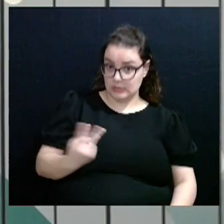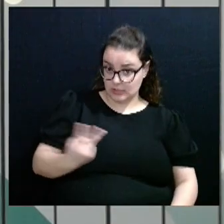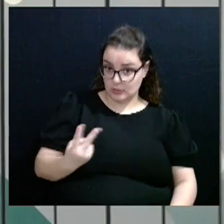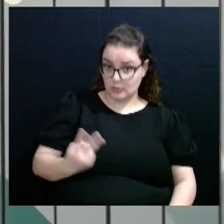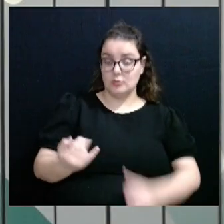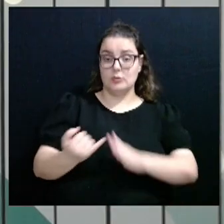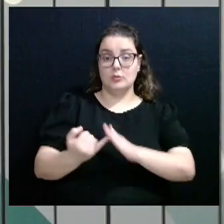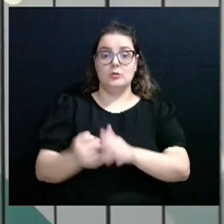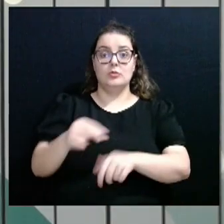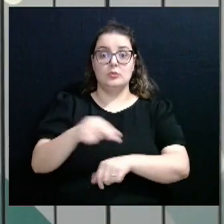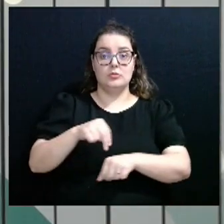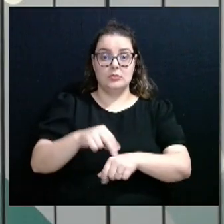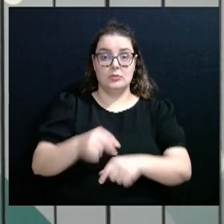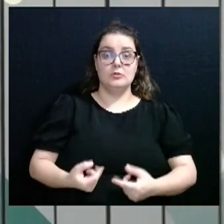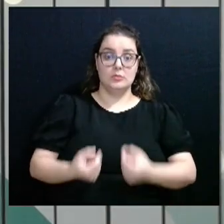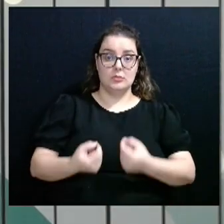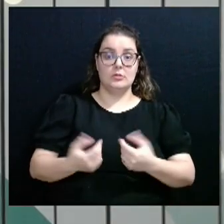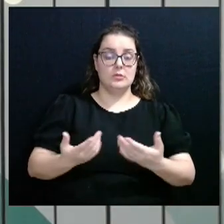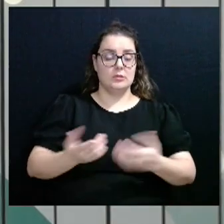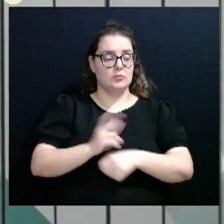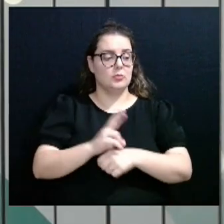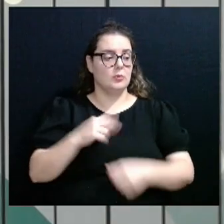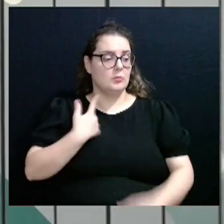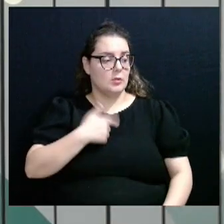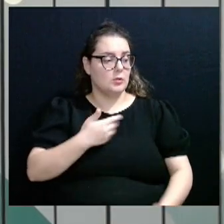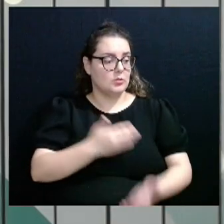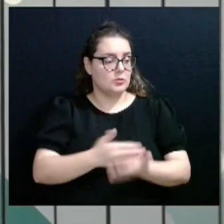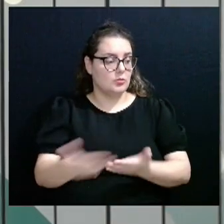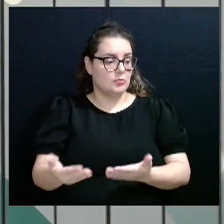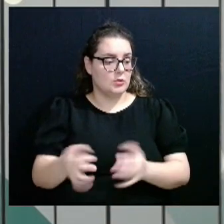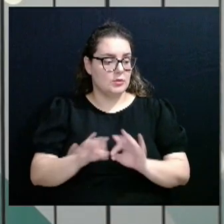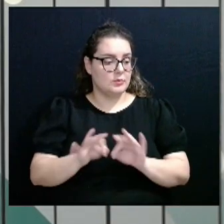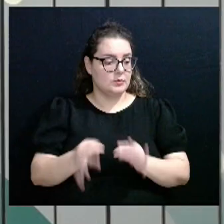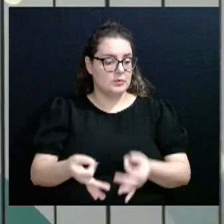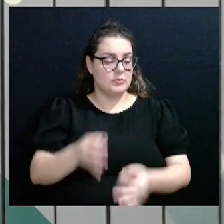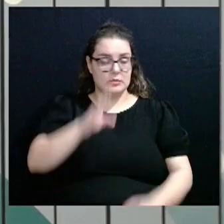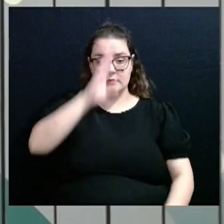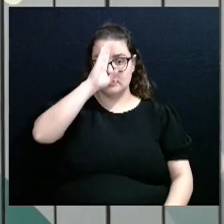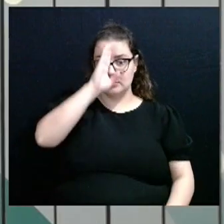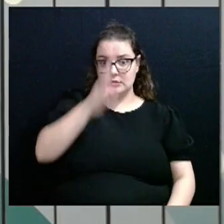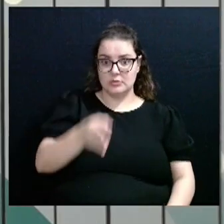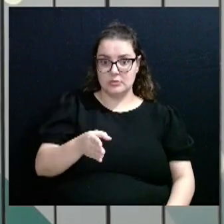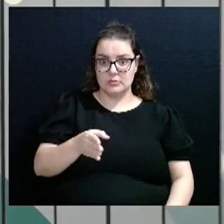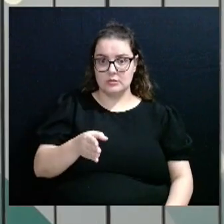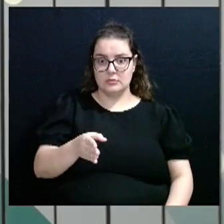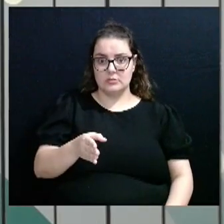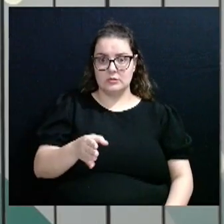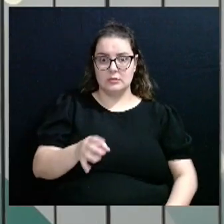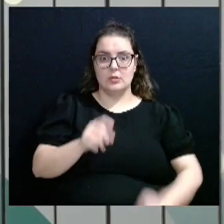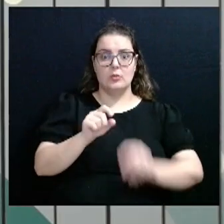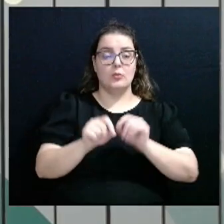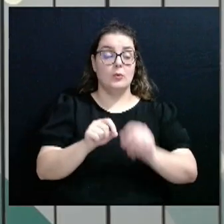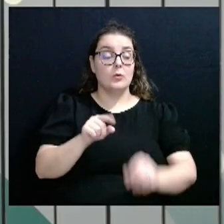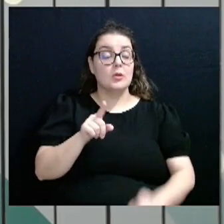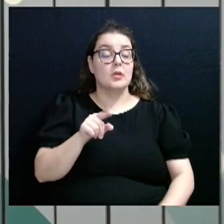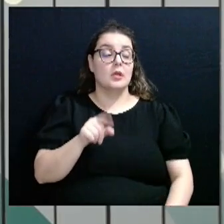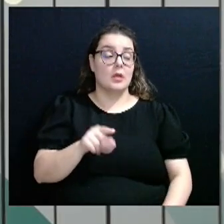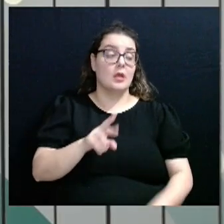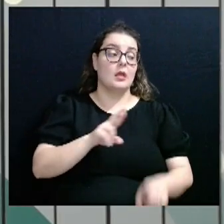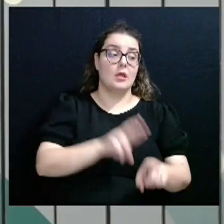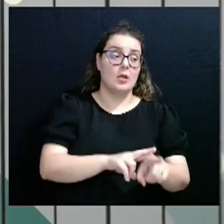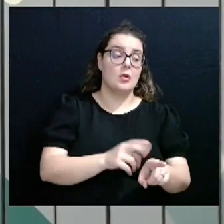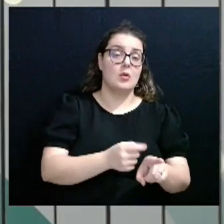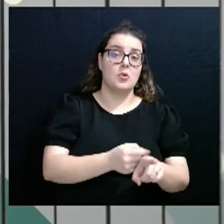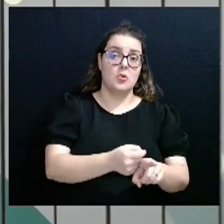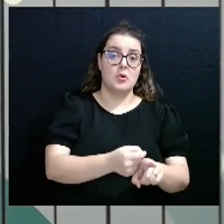do Câncer. Então, doutora, para a gente começar de forma simples e direta, o que exatamente é o câncer de próstata